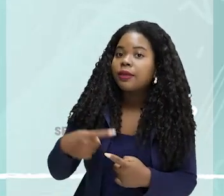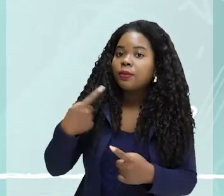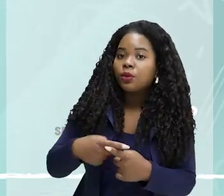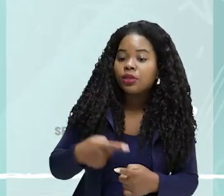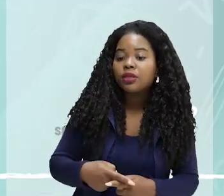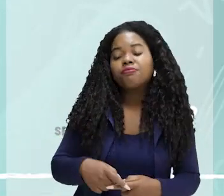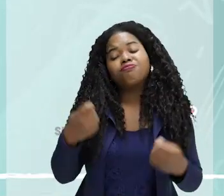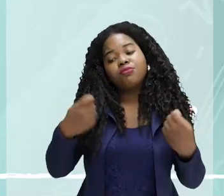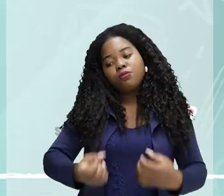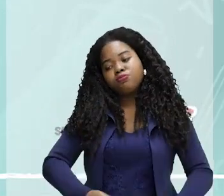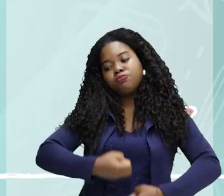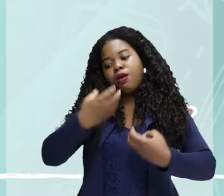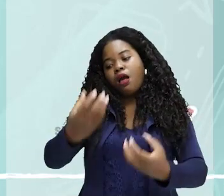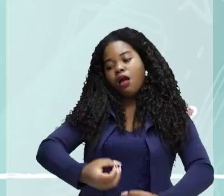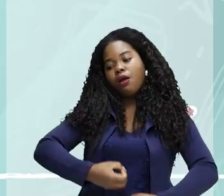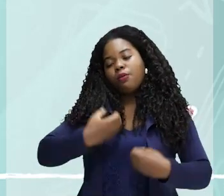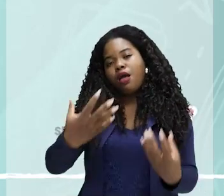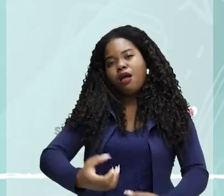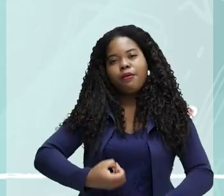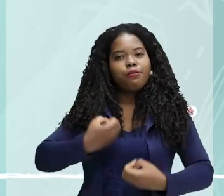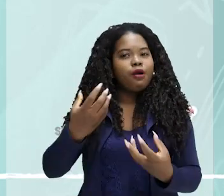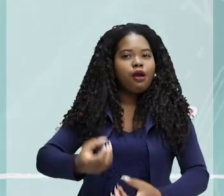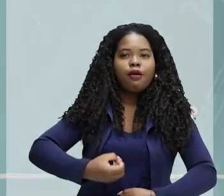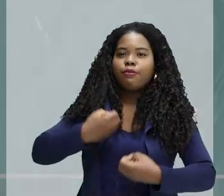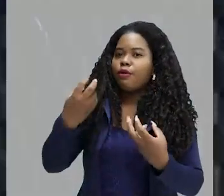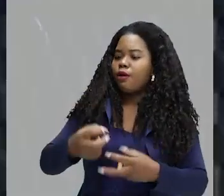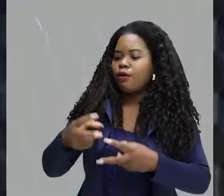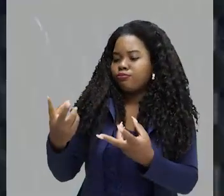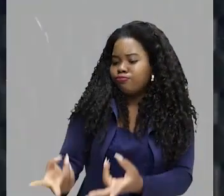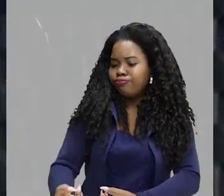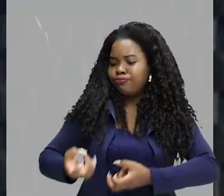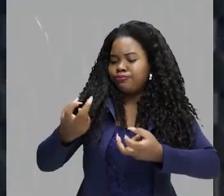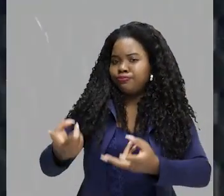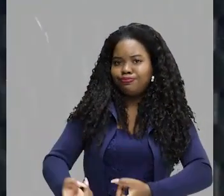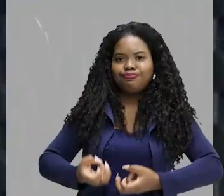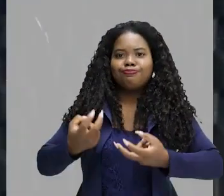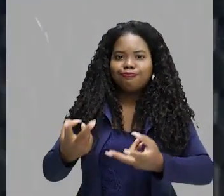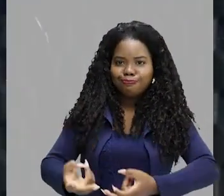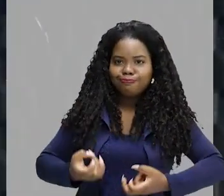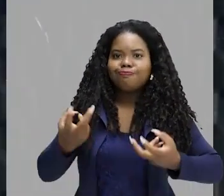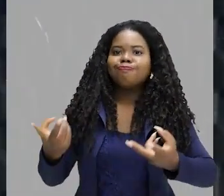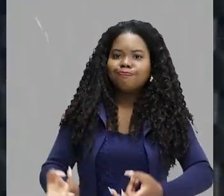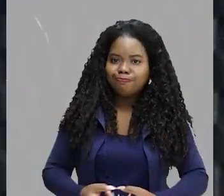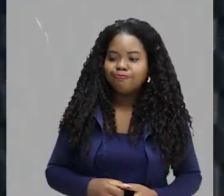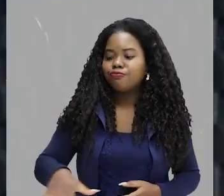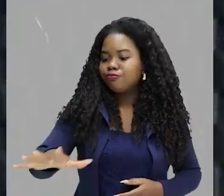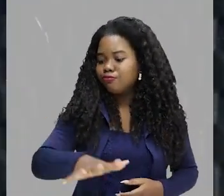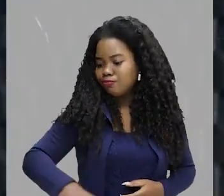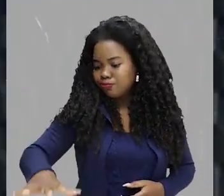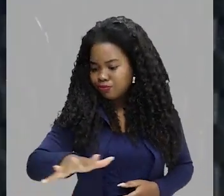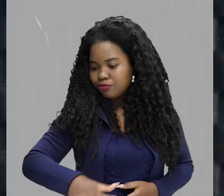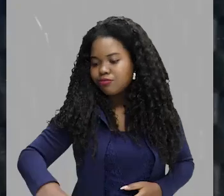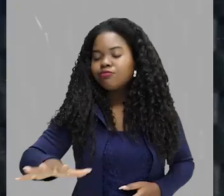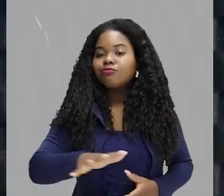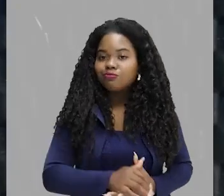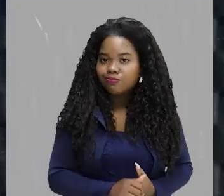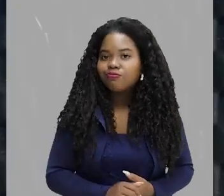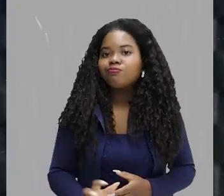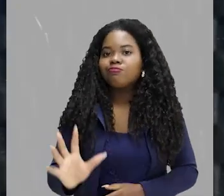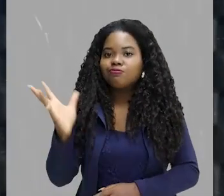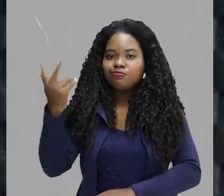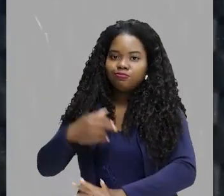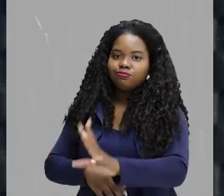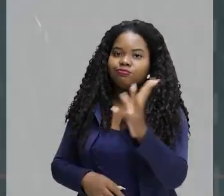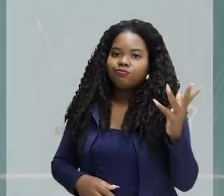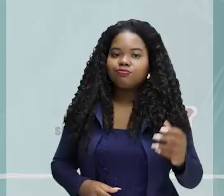mais e mais a cada momento. A produção em larga escala gerou isso. A necessidade de extrair do meio ambiente muito mais recursos do que se extraía